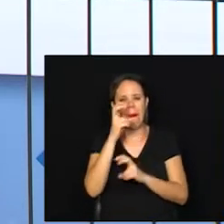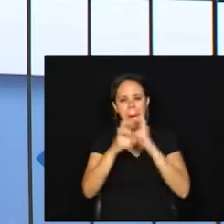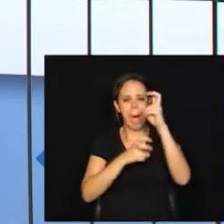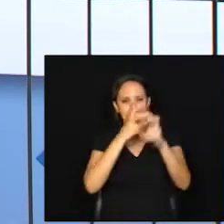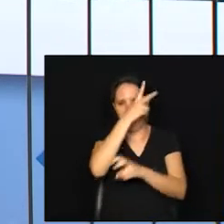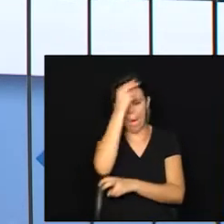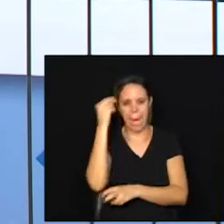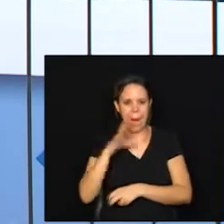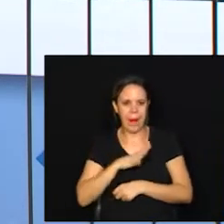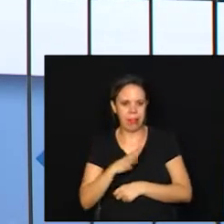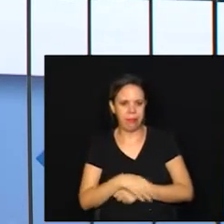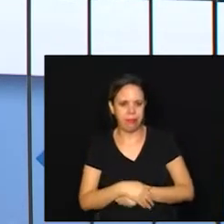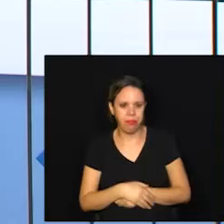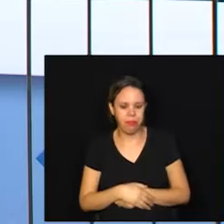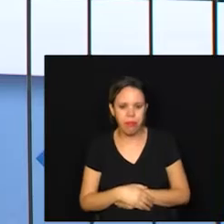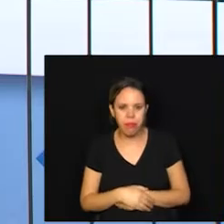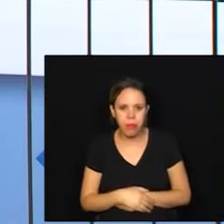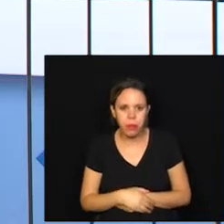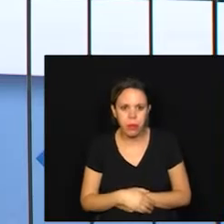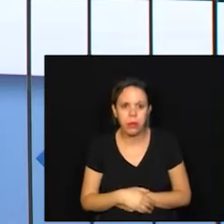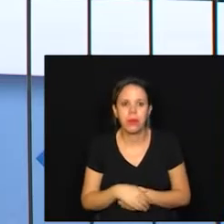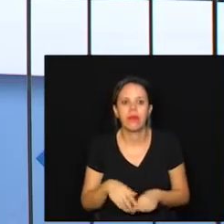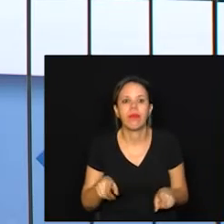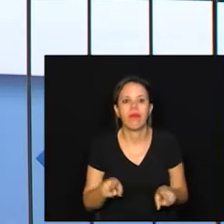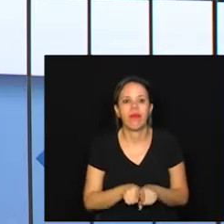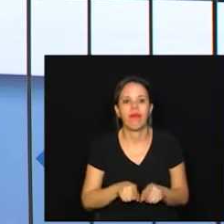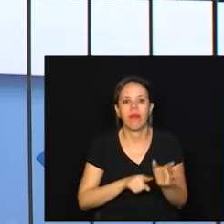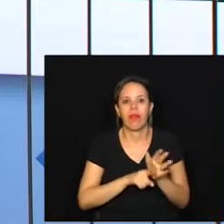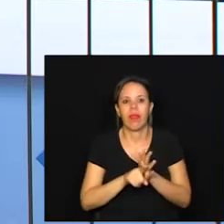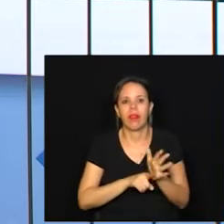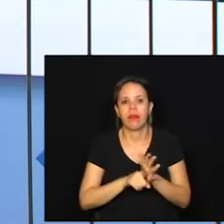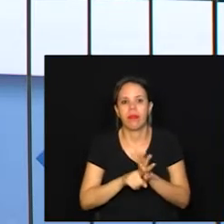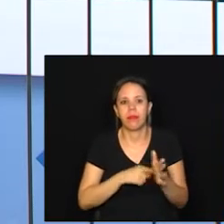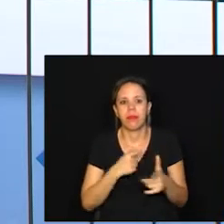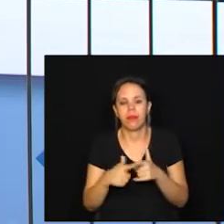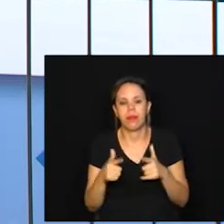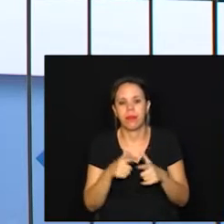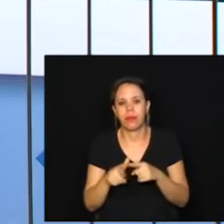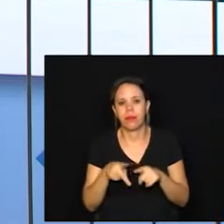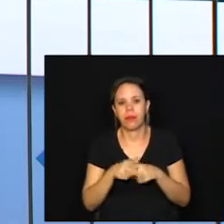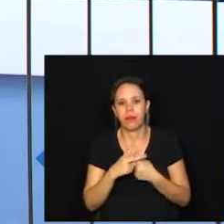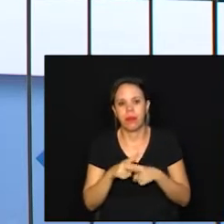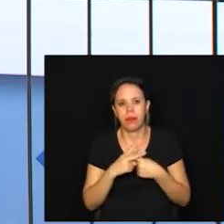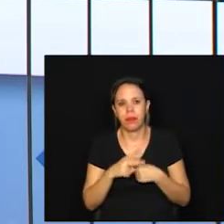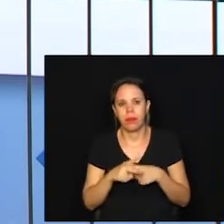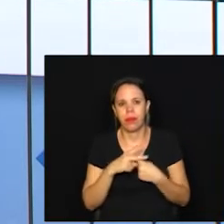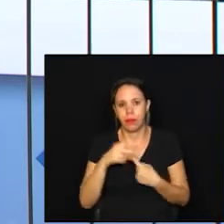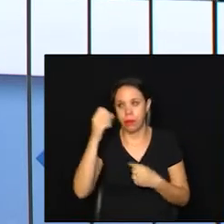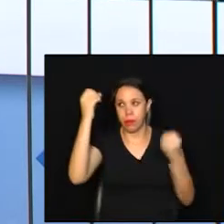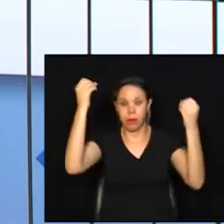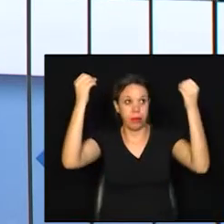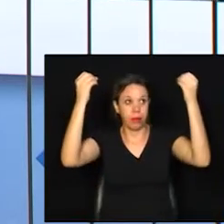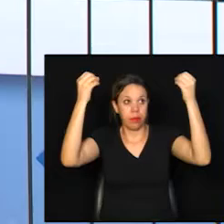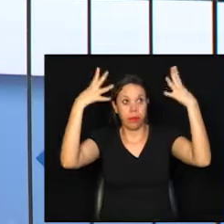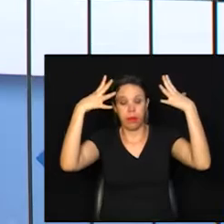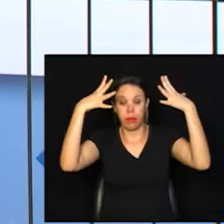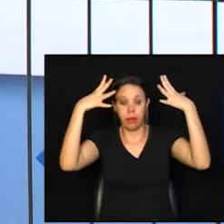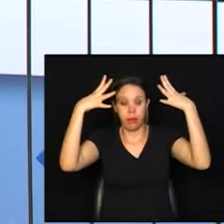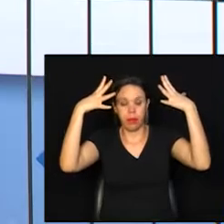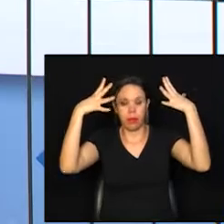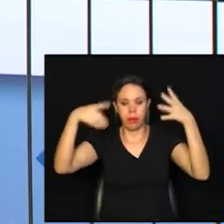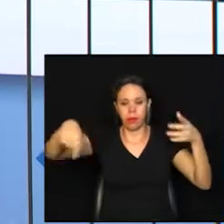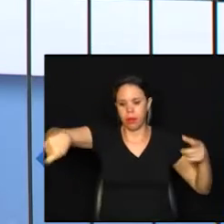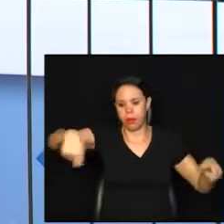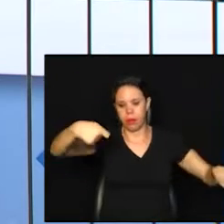públicos da nossa cidade, e vai também investigar essa questão da manutenção da iluminação nas quadras de tênis, que